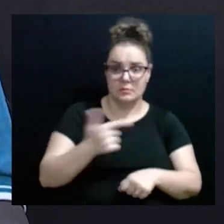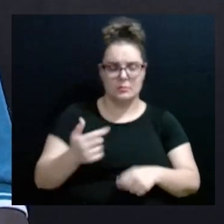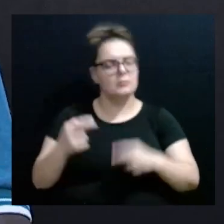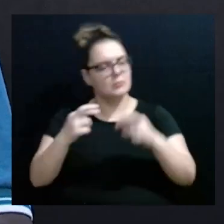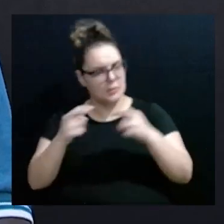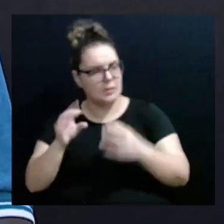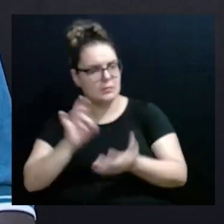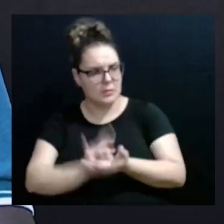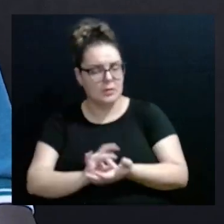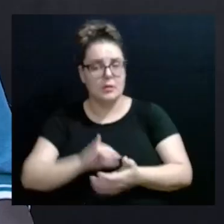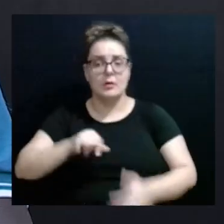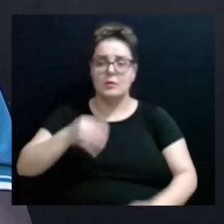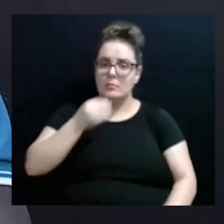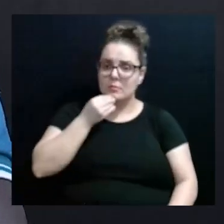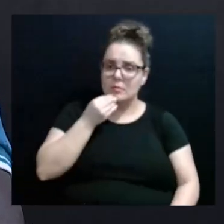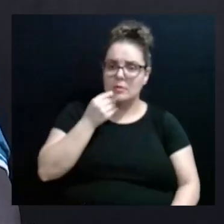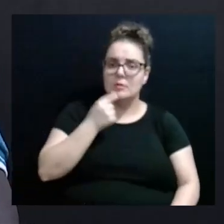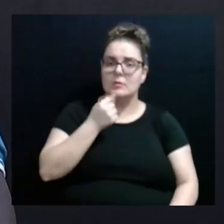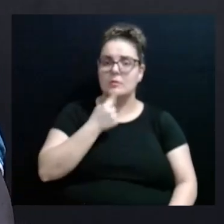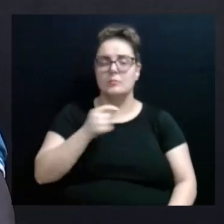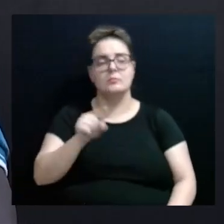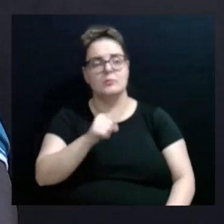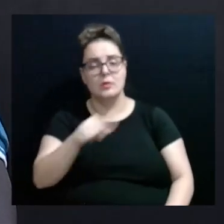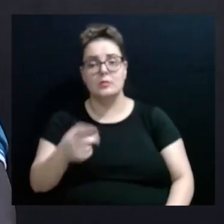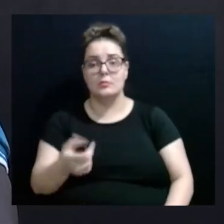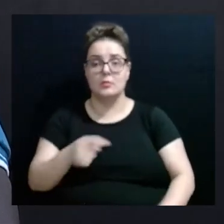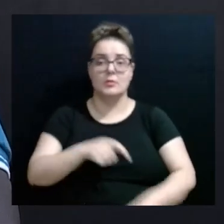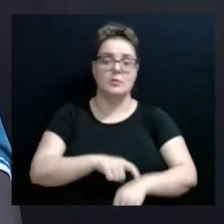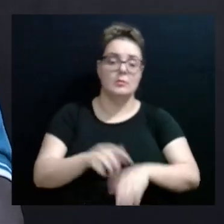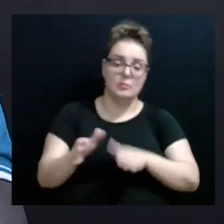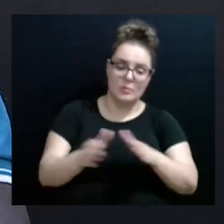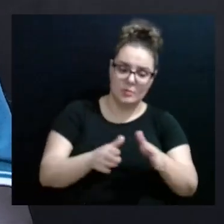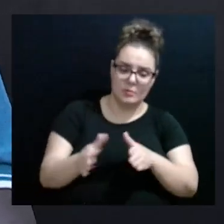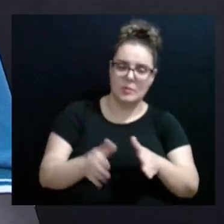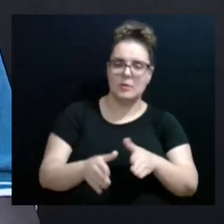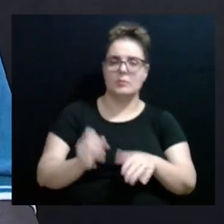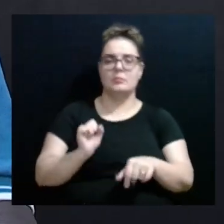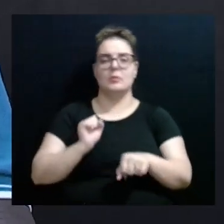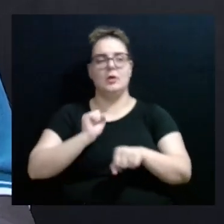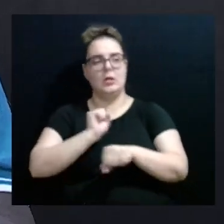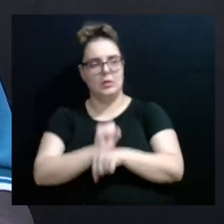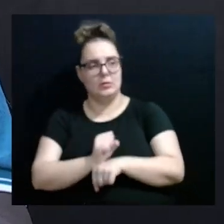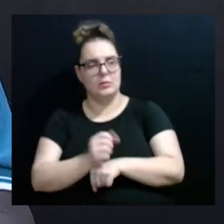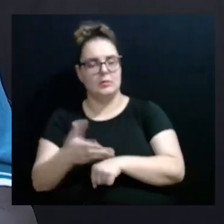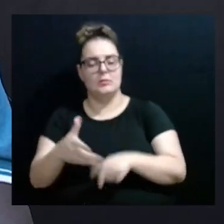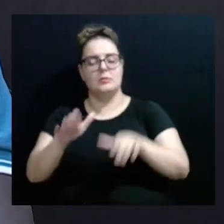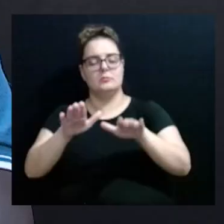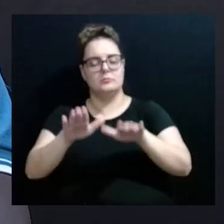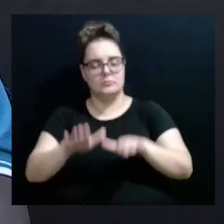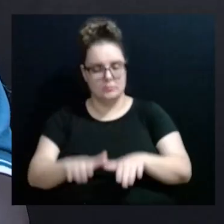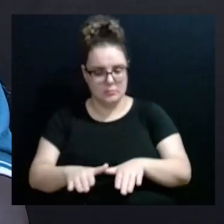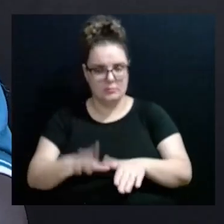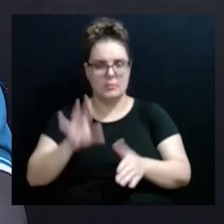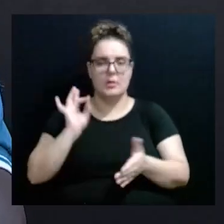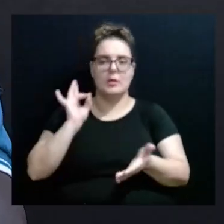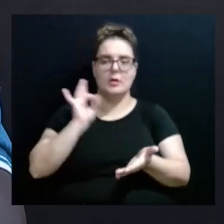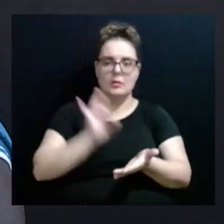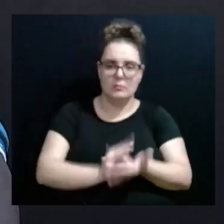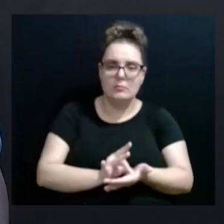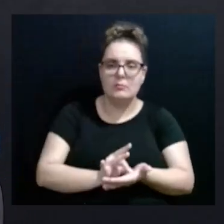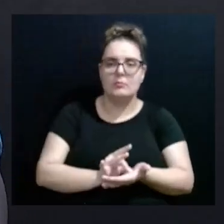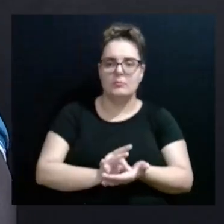está. Sabe, fazer uma análise, né? Aproveitar o feriado que está mais tranquilo, que é o momento que a gente dá uma pausa, desacelera,